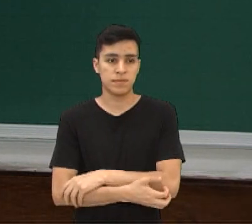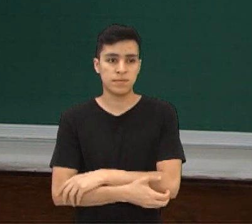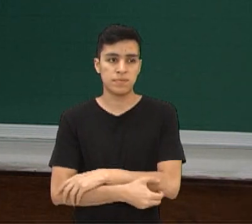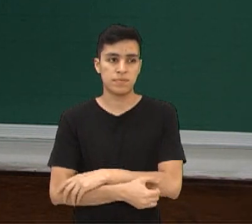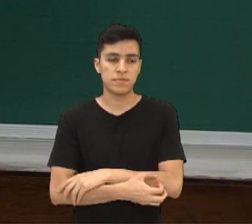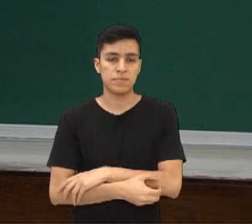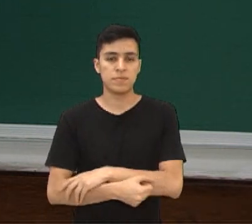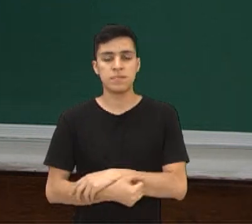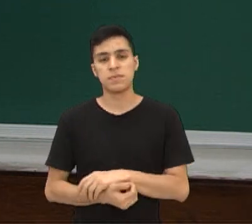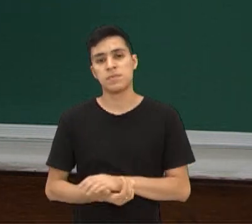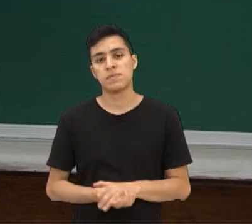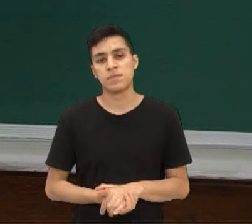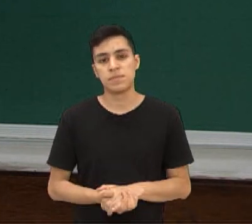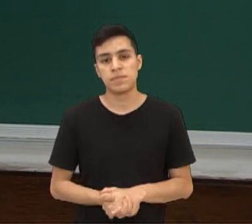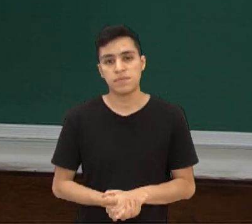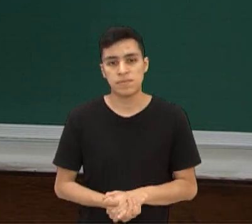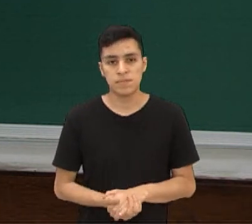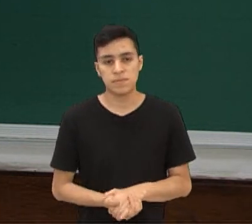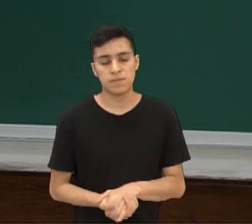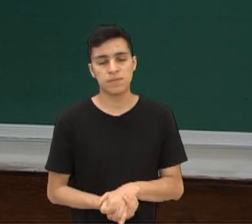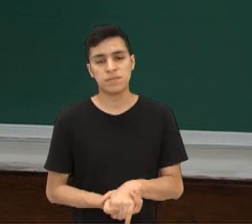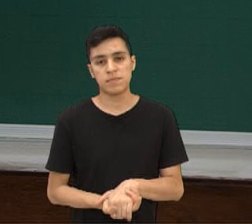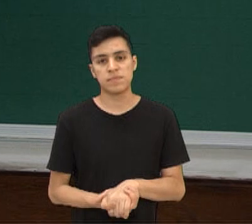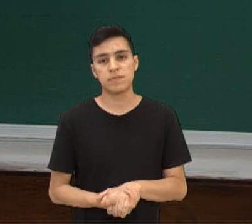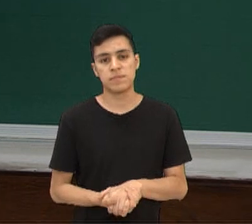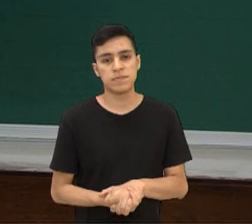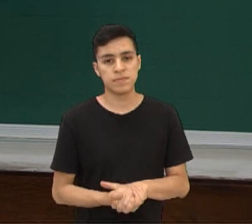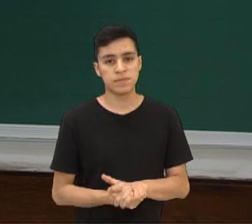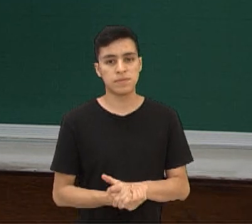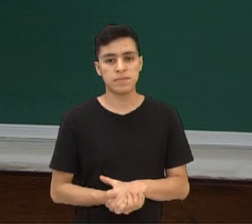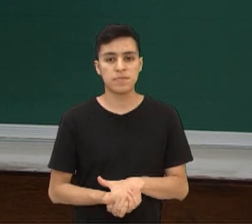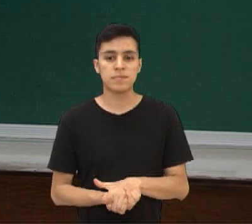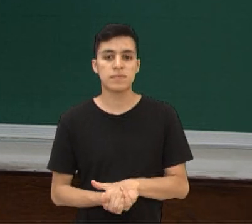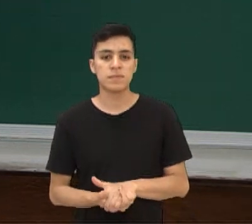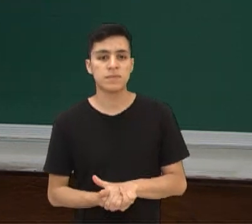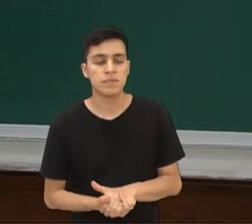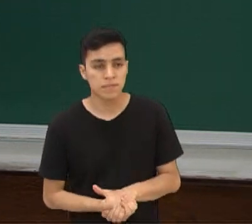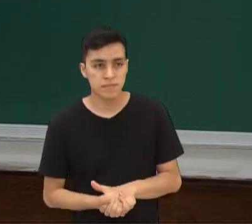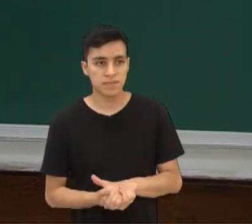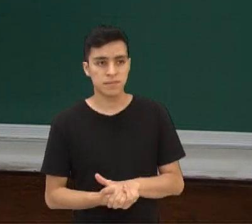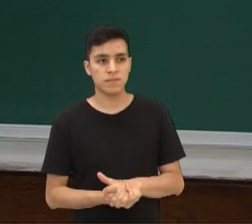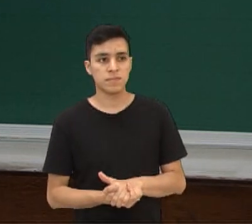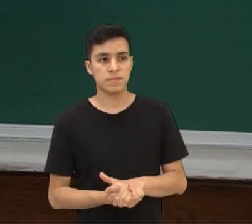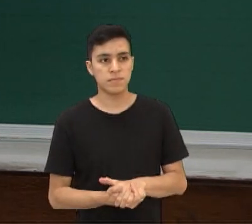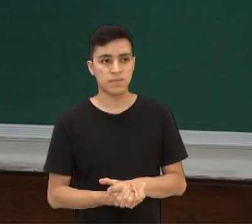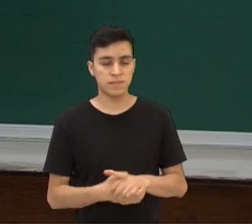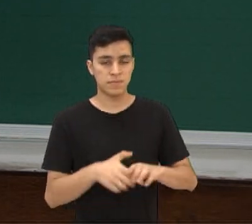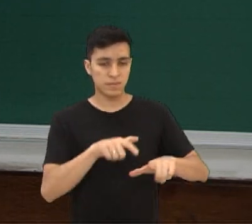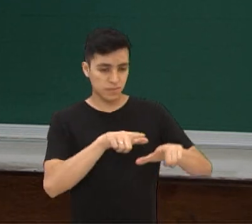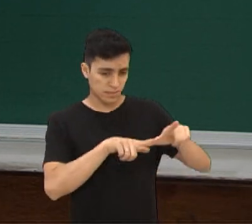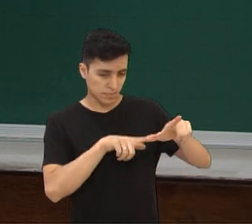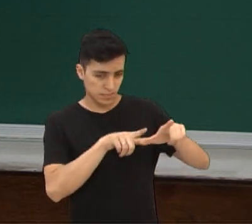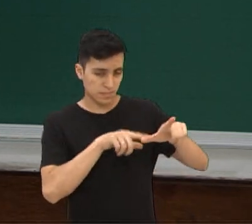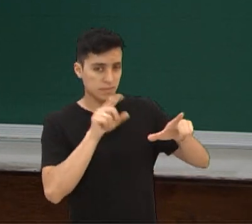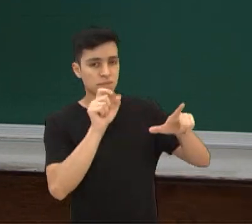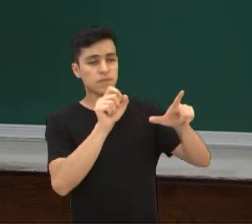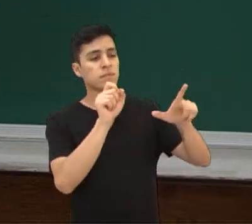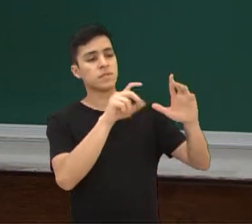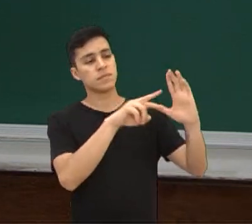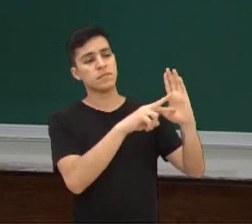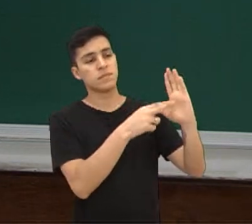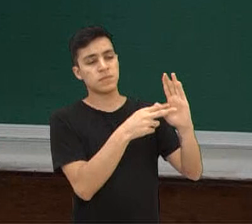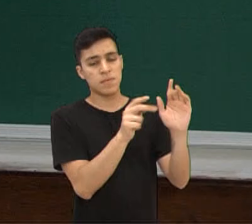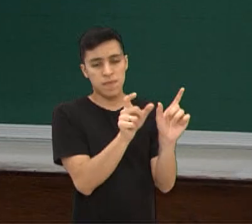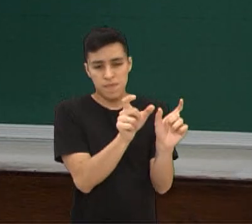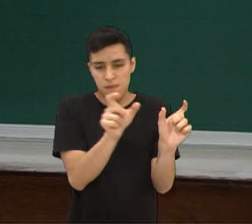of the person who or which wrote it. Então, letra, definição, as palavras de uma música,